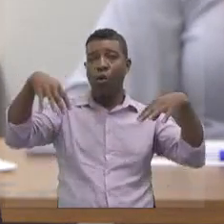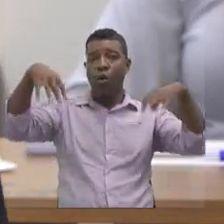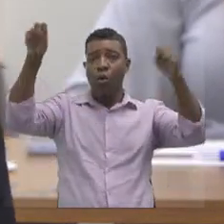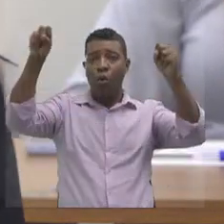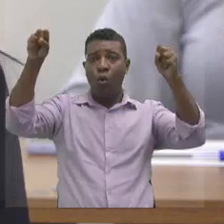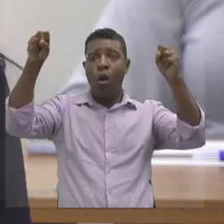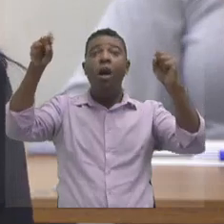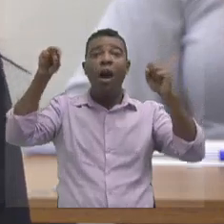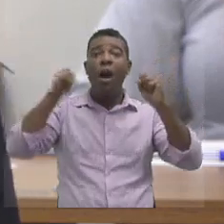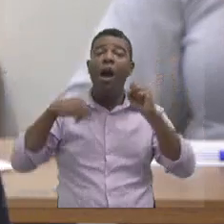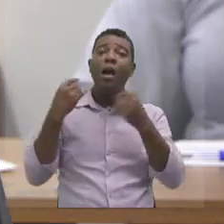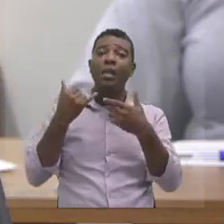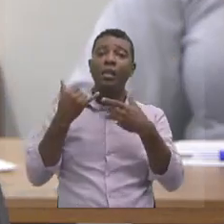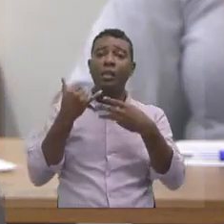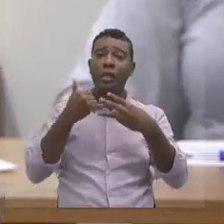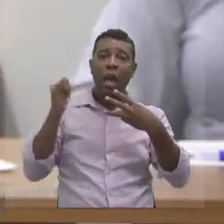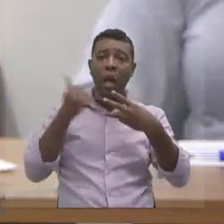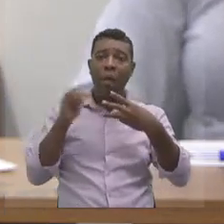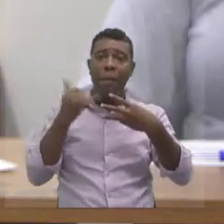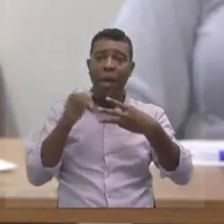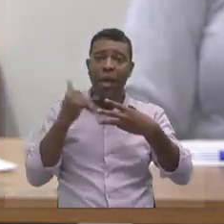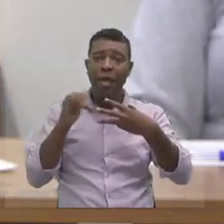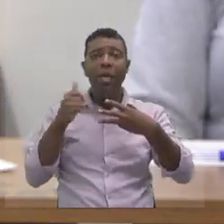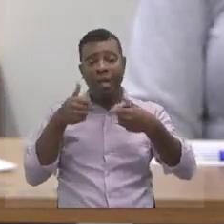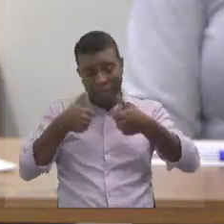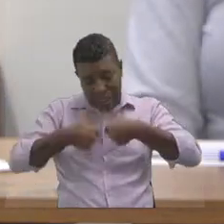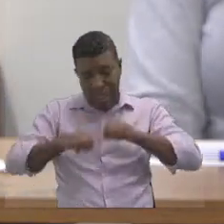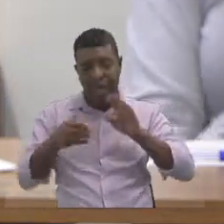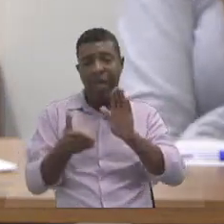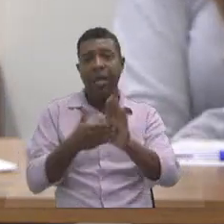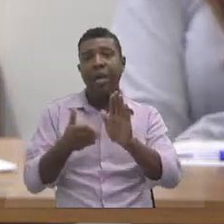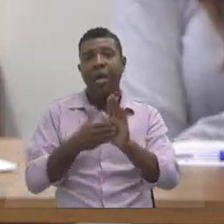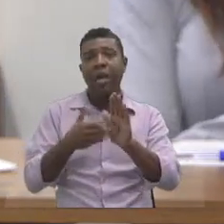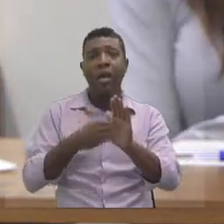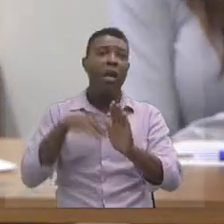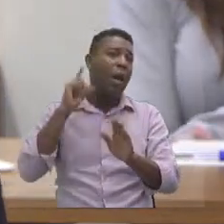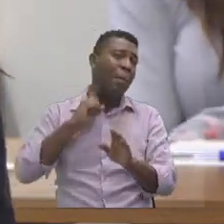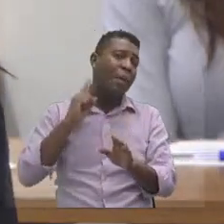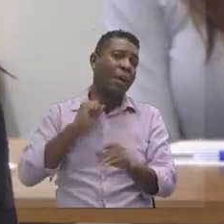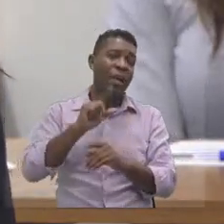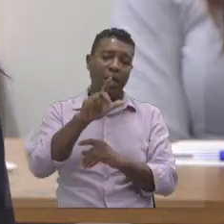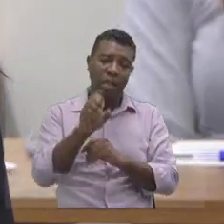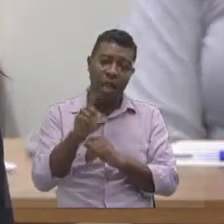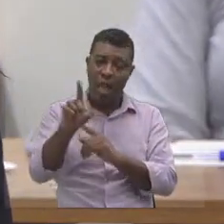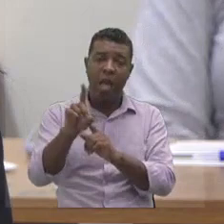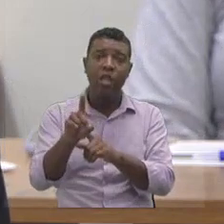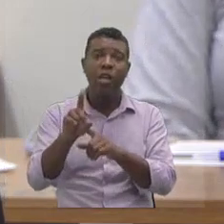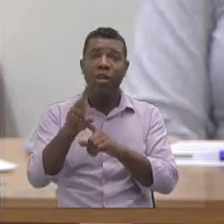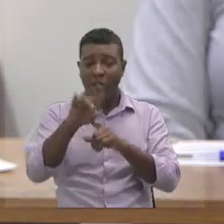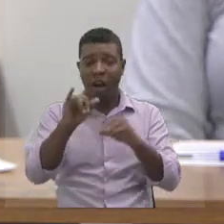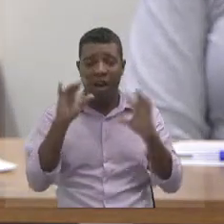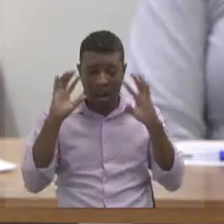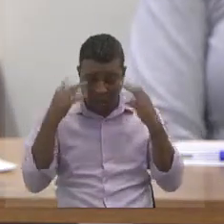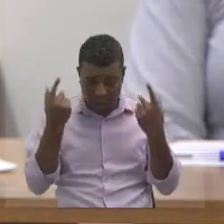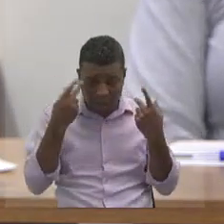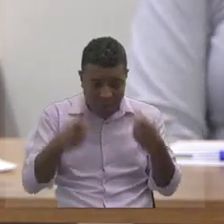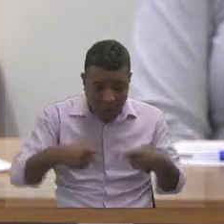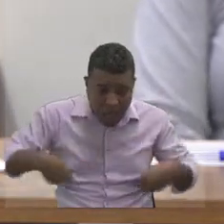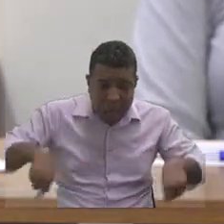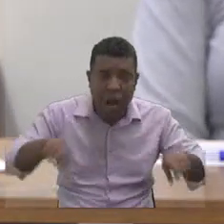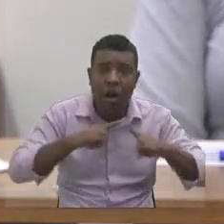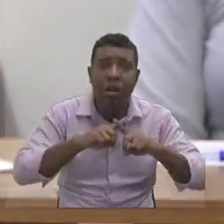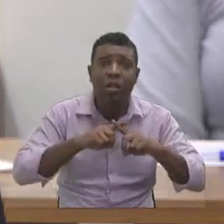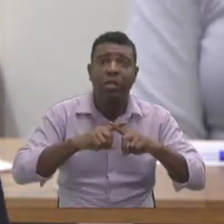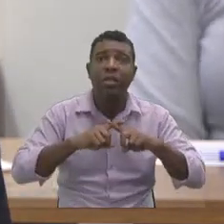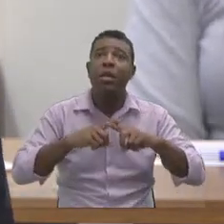LED Mas que nada vai resolver a nossa demanda uma vez que o cabeamento não será trocado ter iluminação de LED mas não